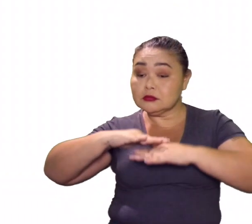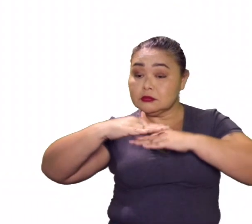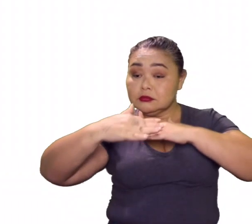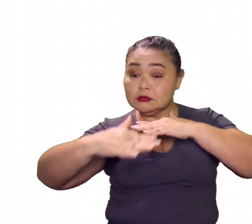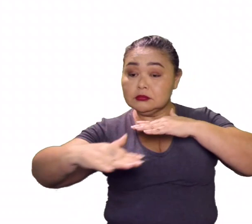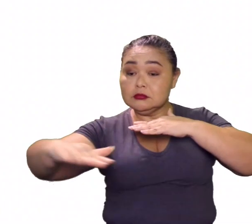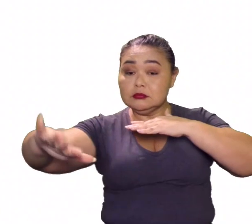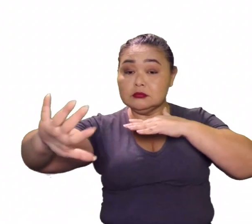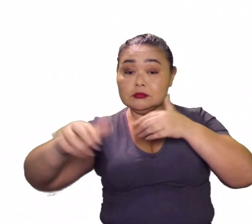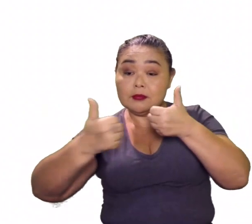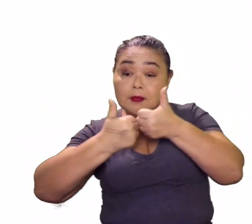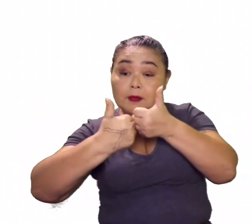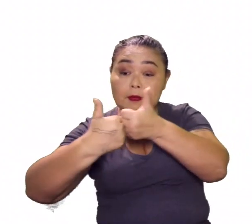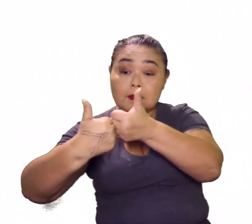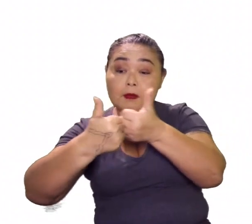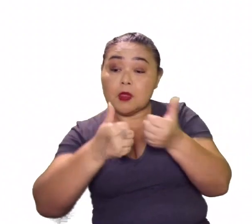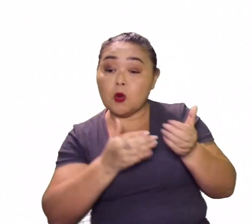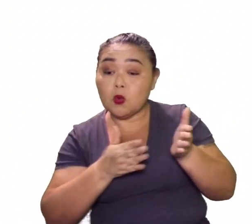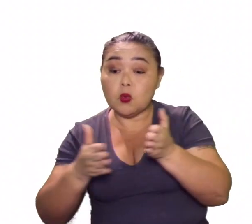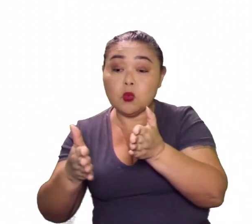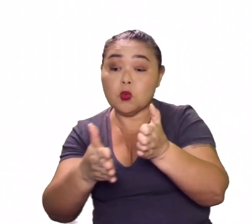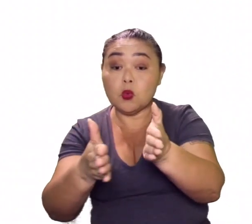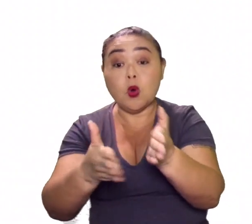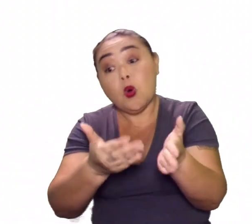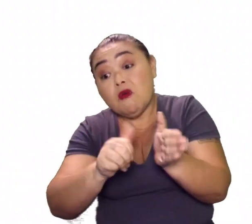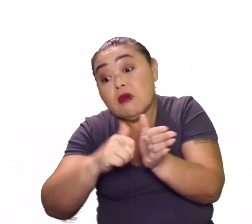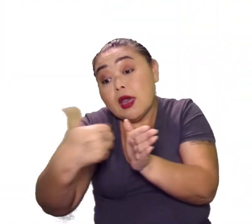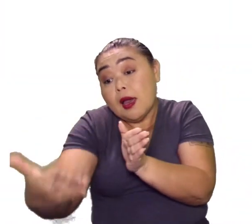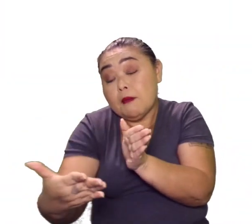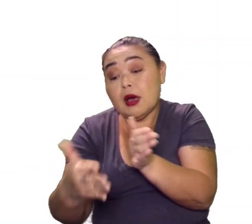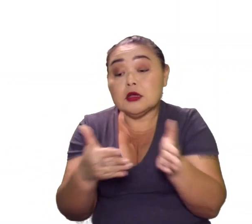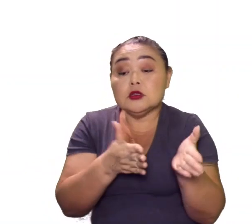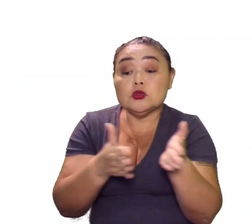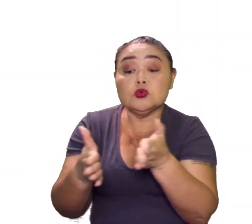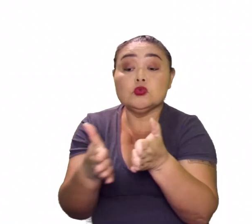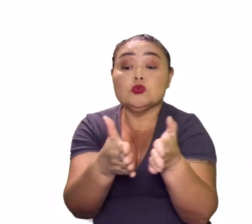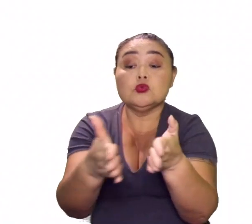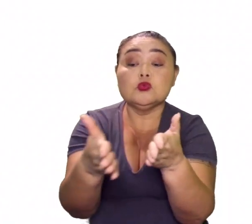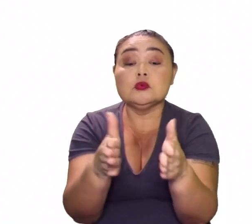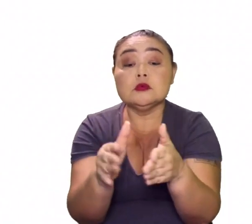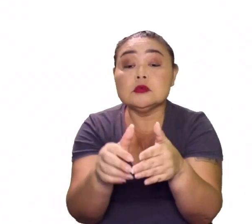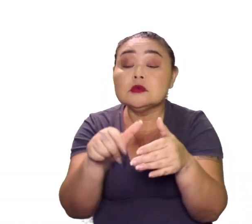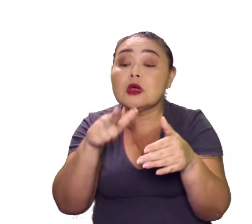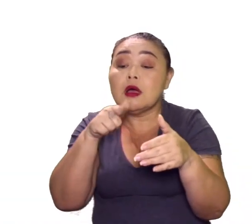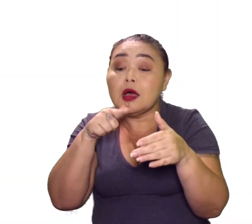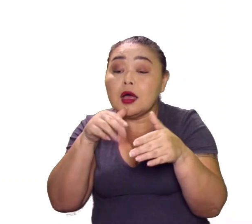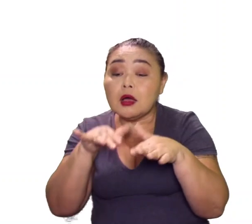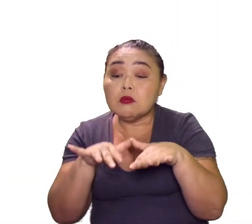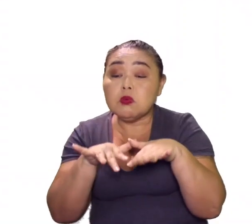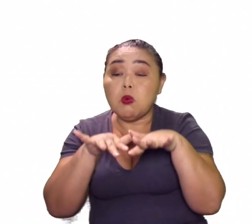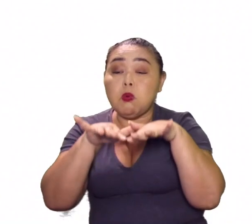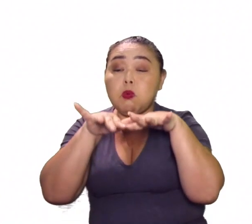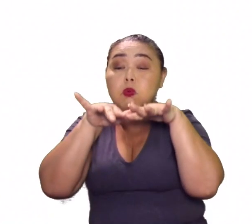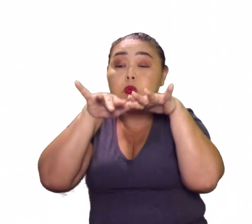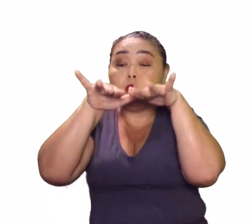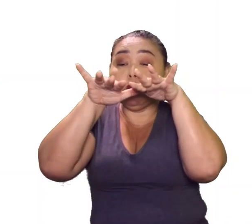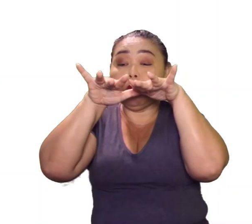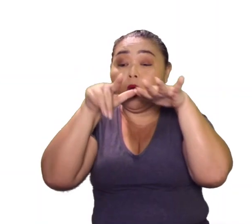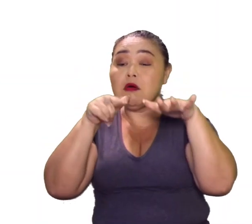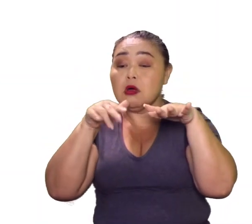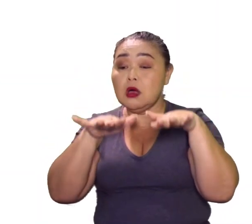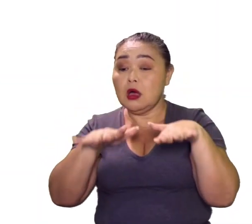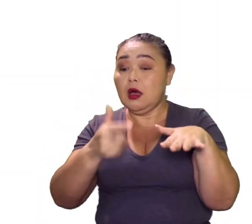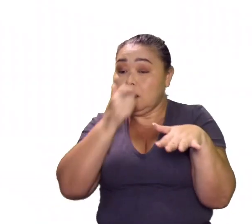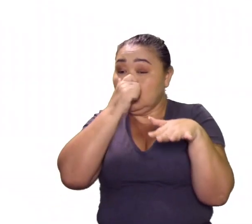várzea, muito próxima da margem do rio ou fica na margem do rio. Isso. E é uma área inundável. Inundável. Isso quer